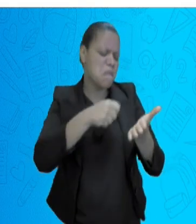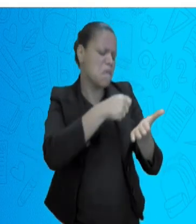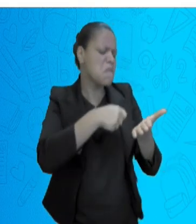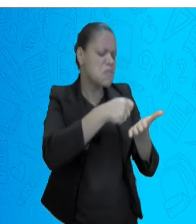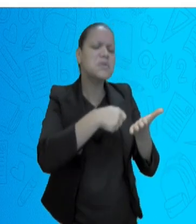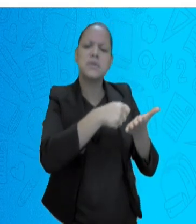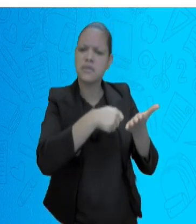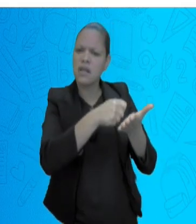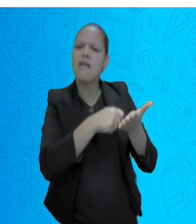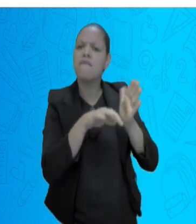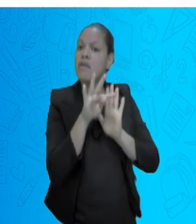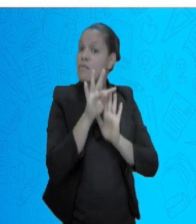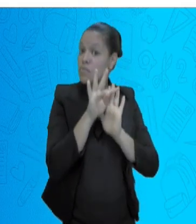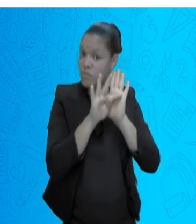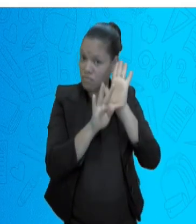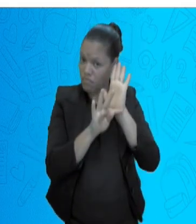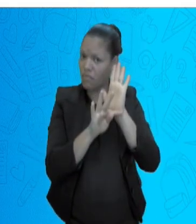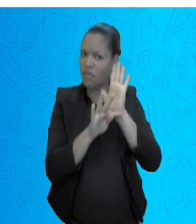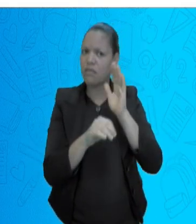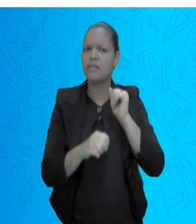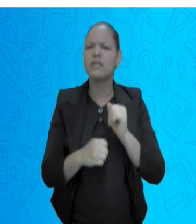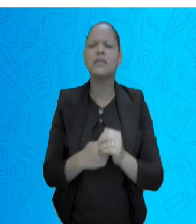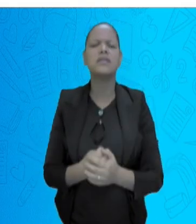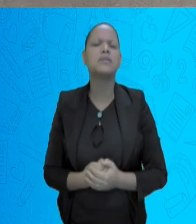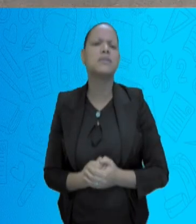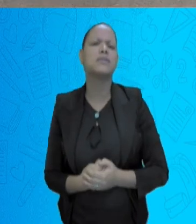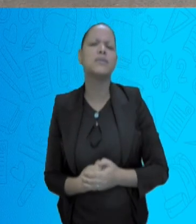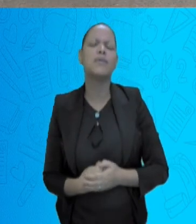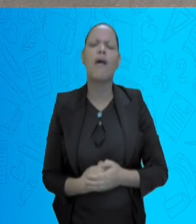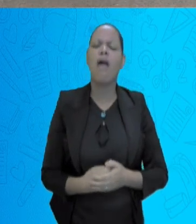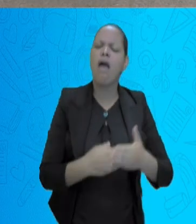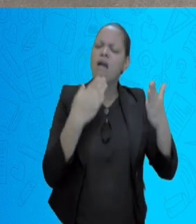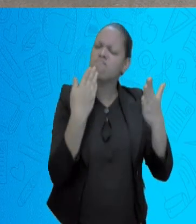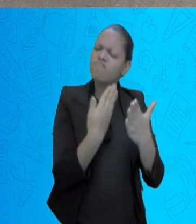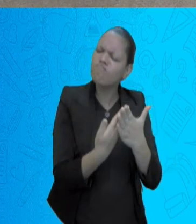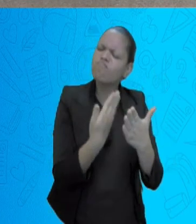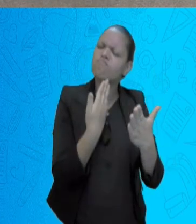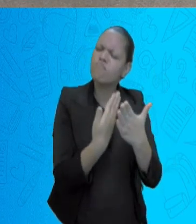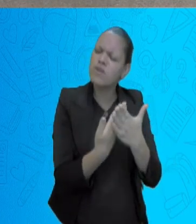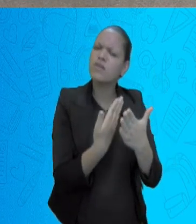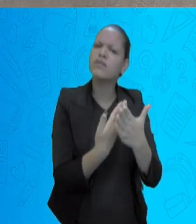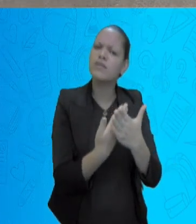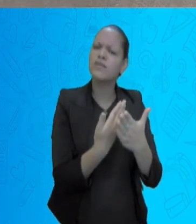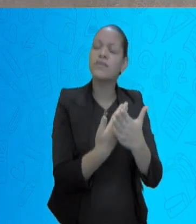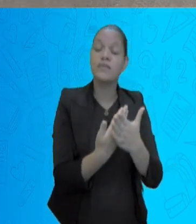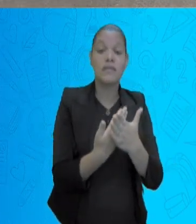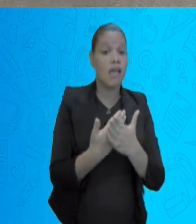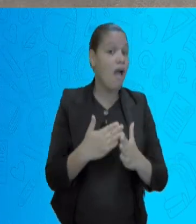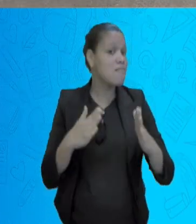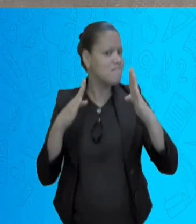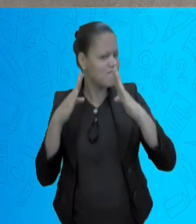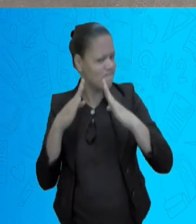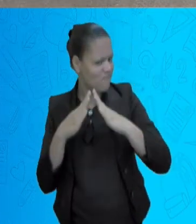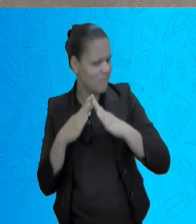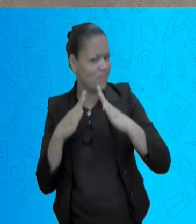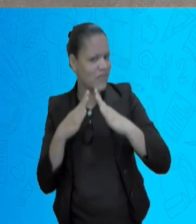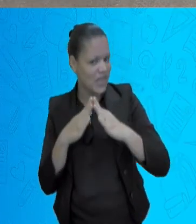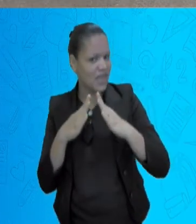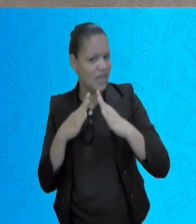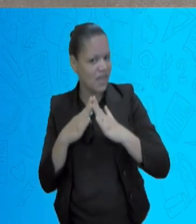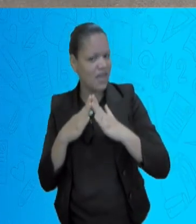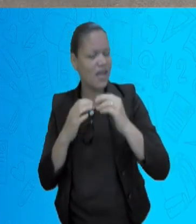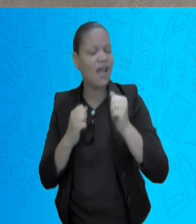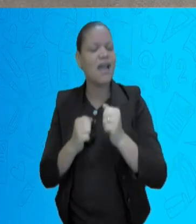produção de texto, é sobre esse momento atual nosso, essa nova forma de aprender, que é